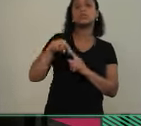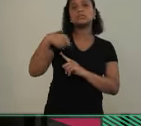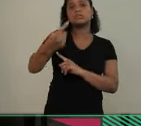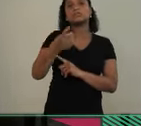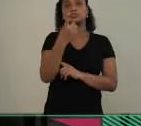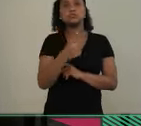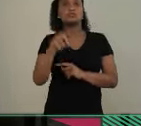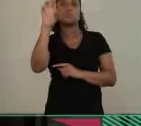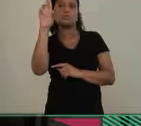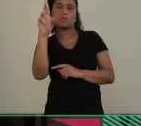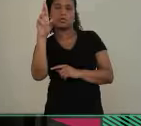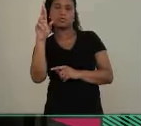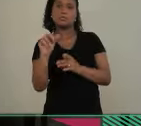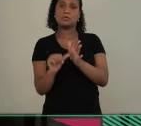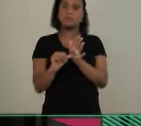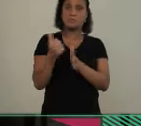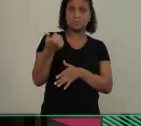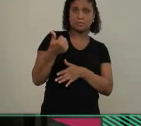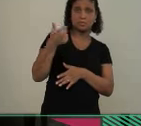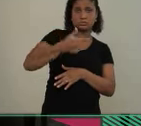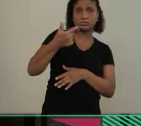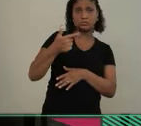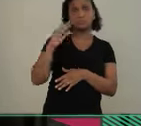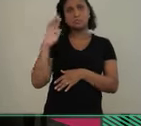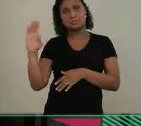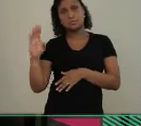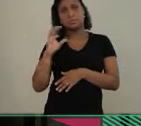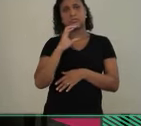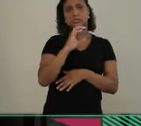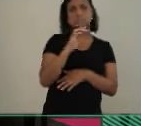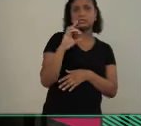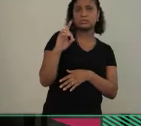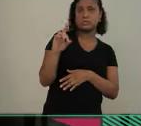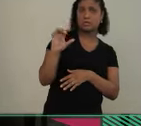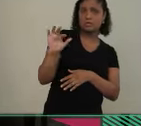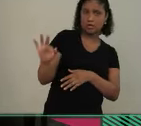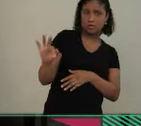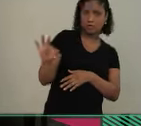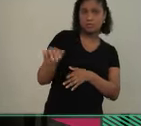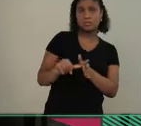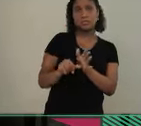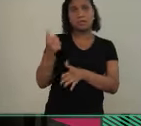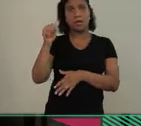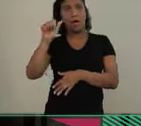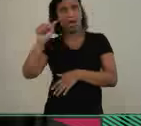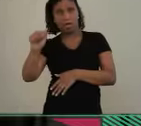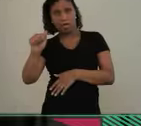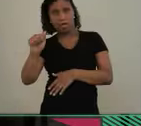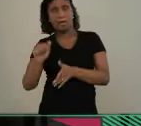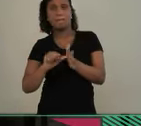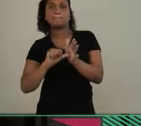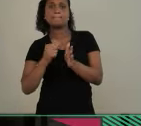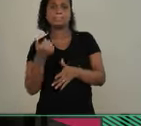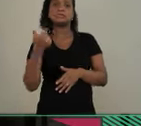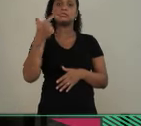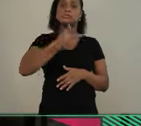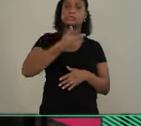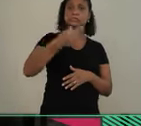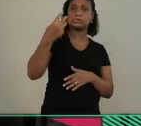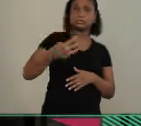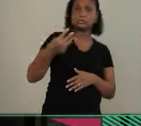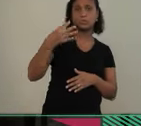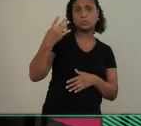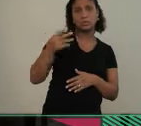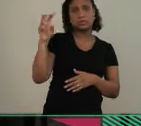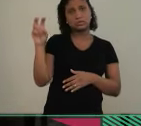do doutorado? Primeira, segunda, B, C, D, F. Ana Amália escolhe letras do crachá Primeira,